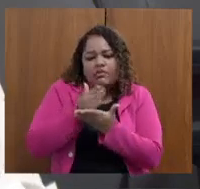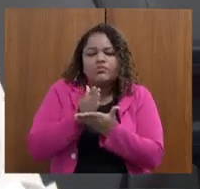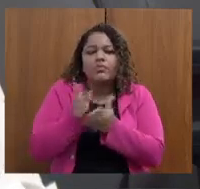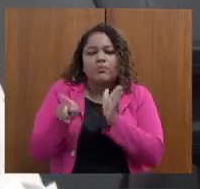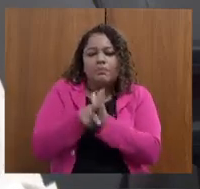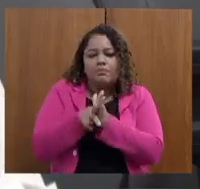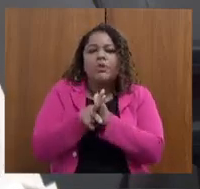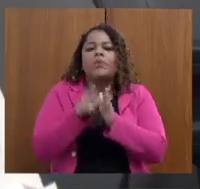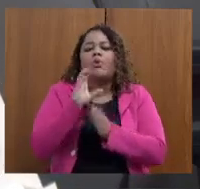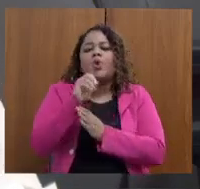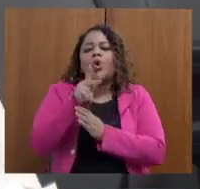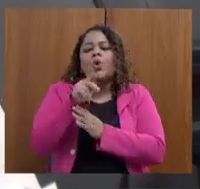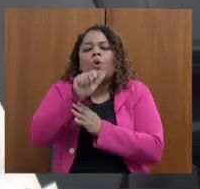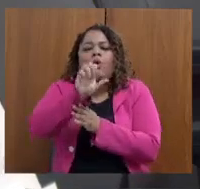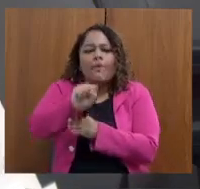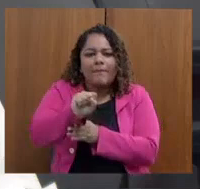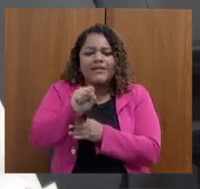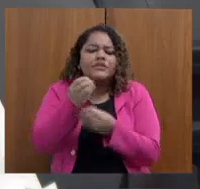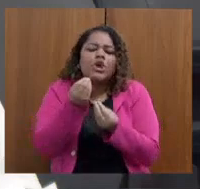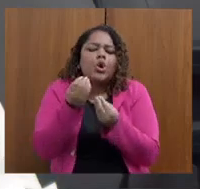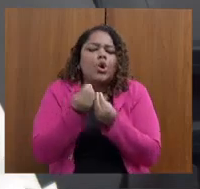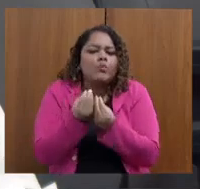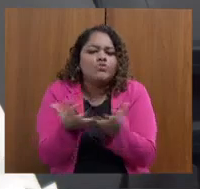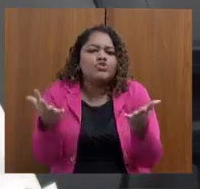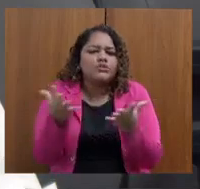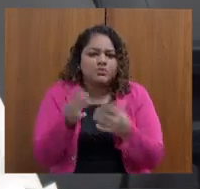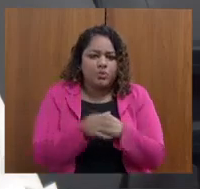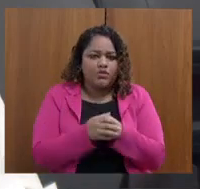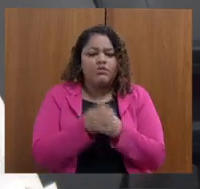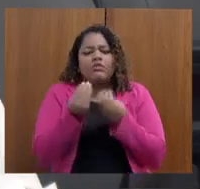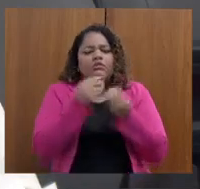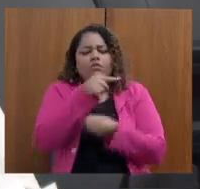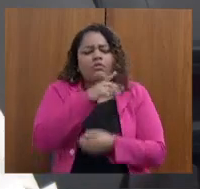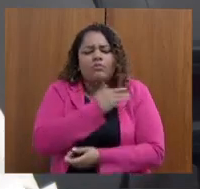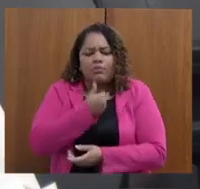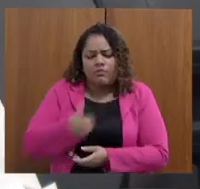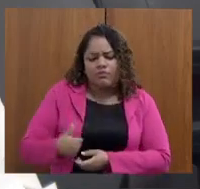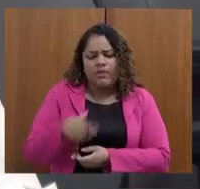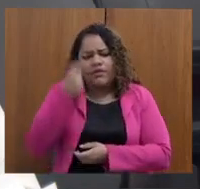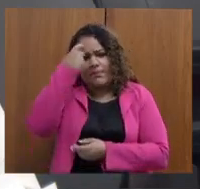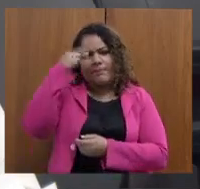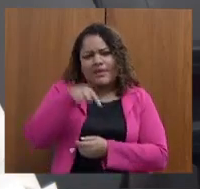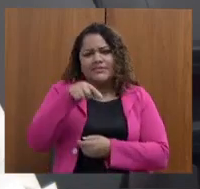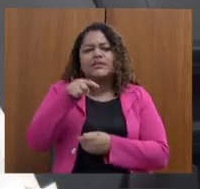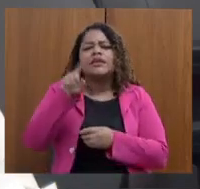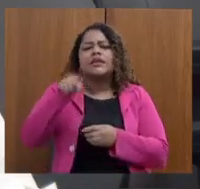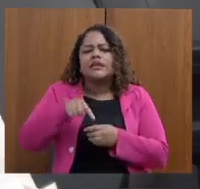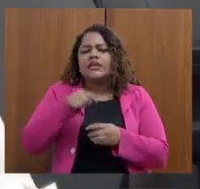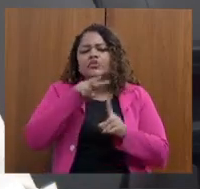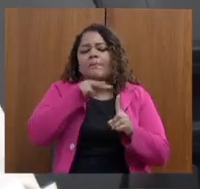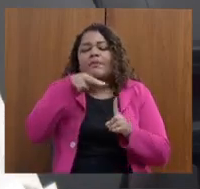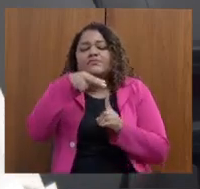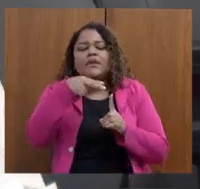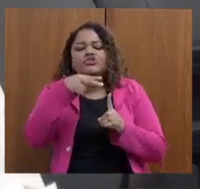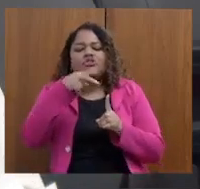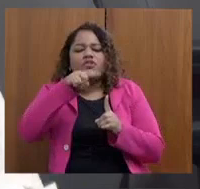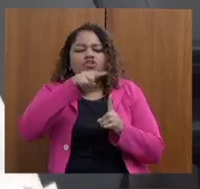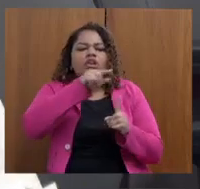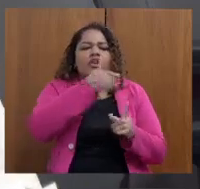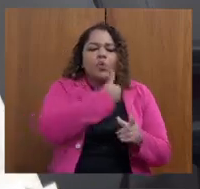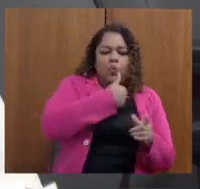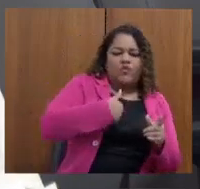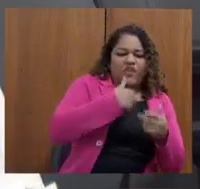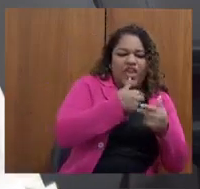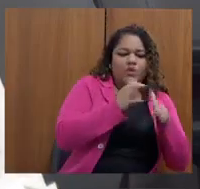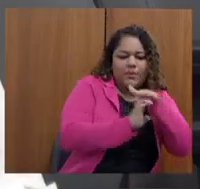investidos né e entender como que o governo pretende alinhar isso como a perspectiva de privatização Já que é muito legítimo